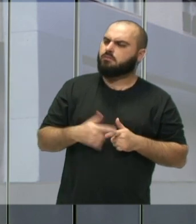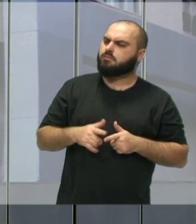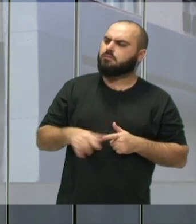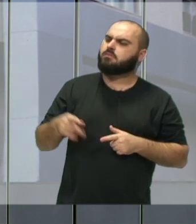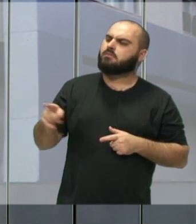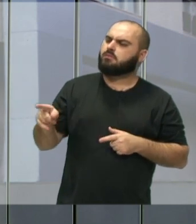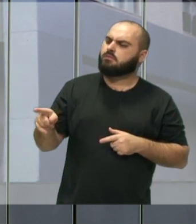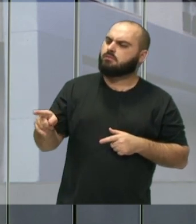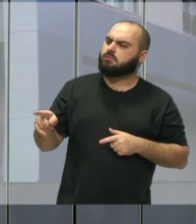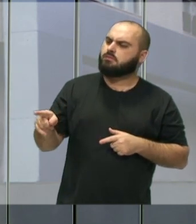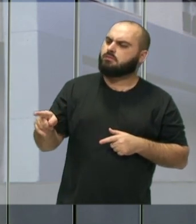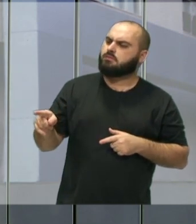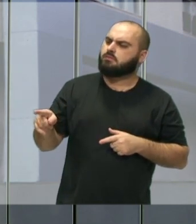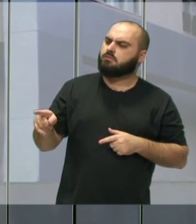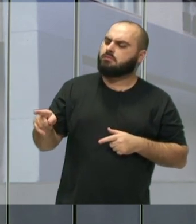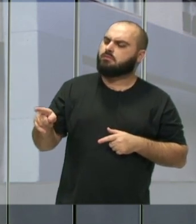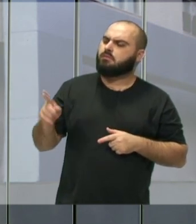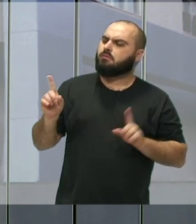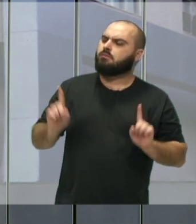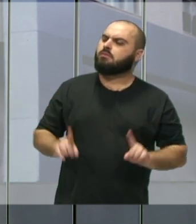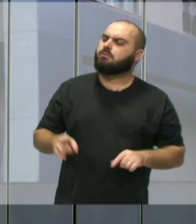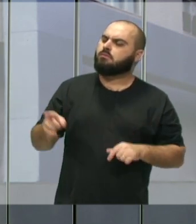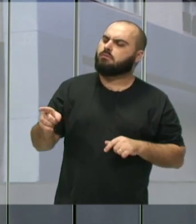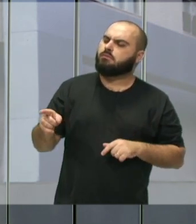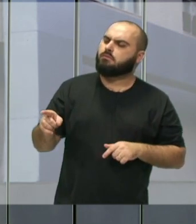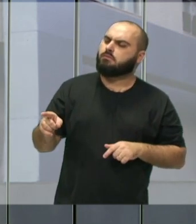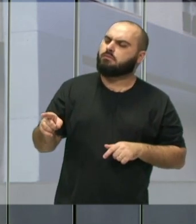dele? Qual é a deficiência aí?